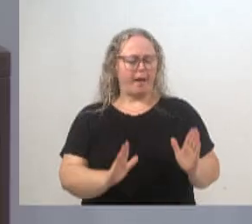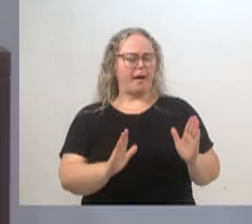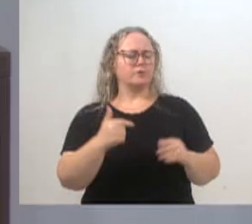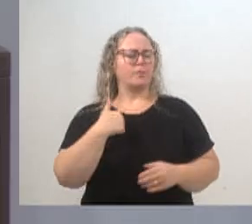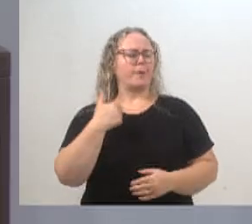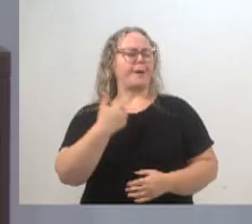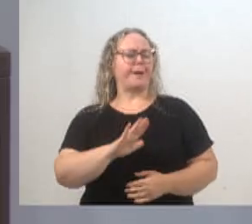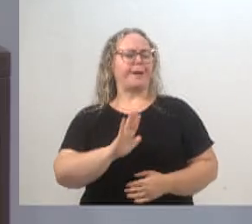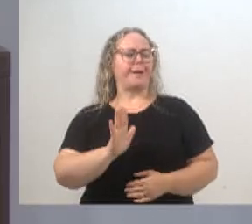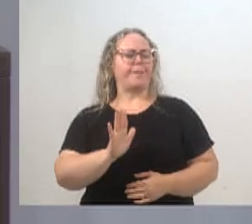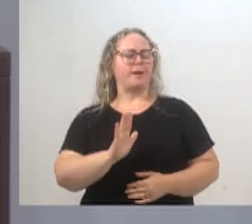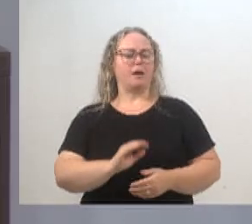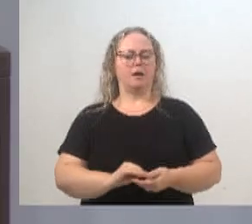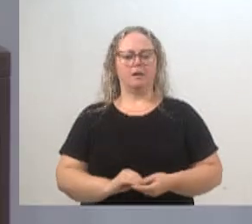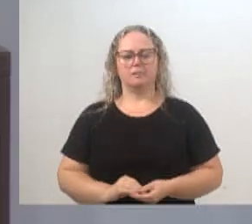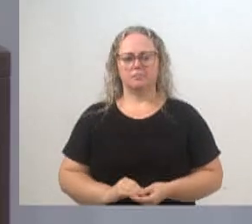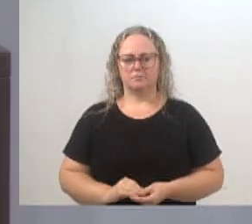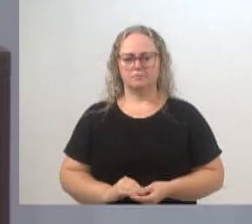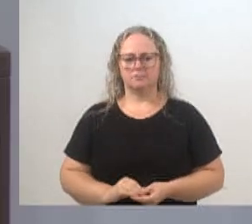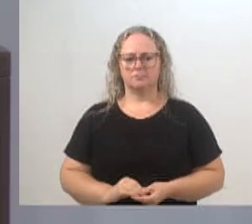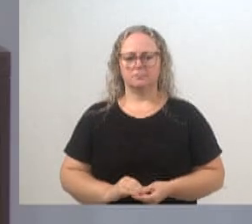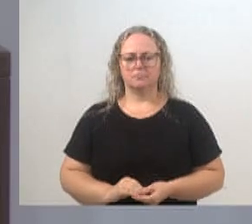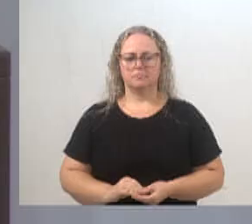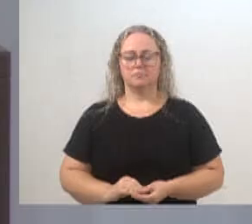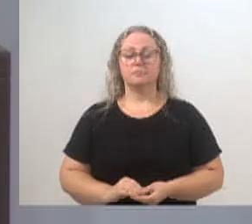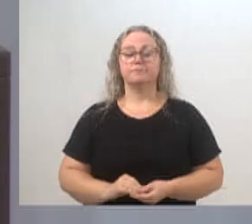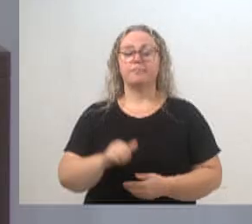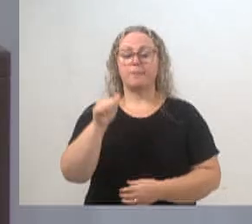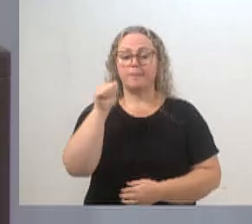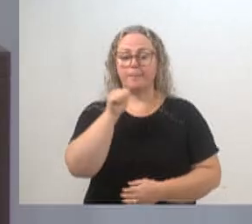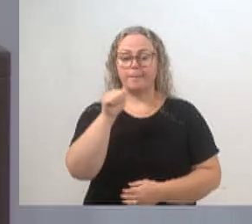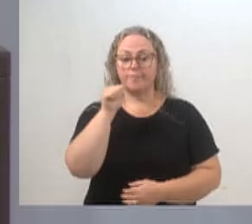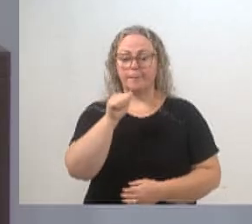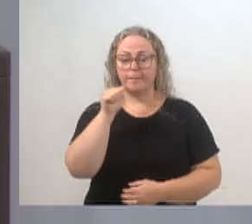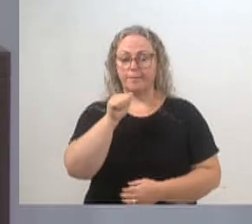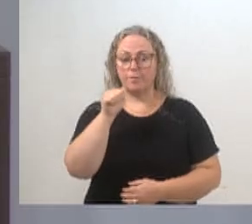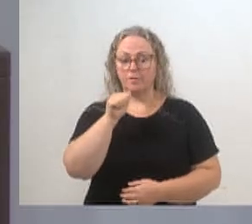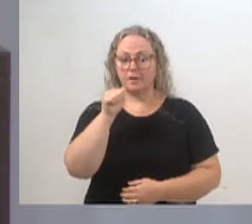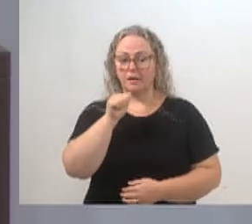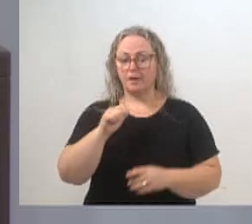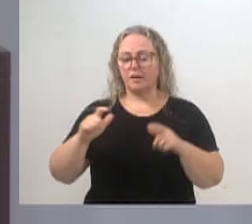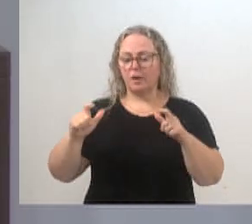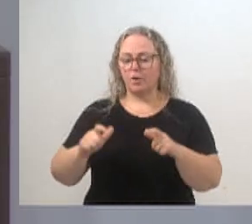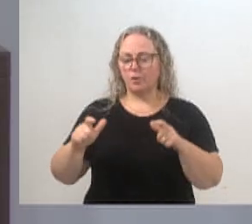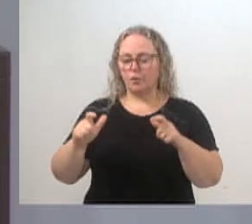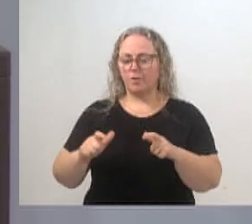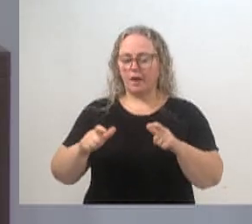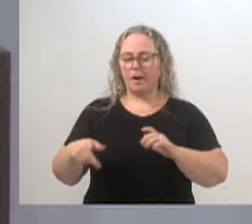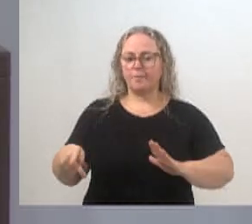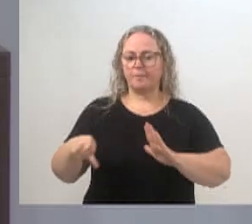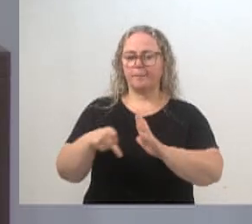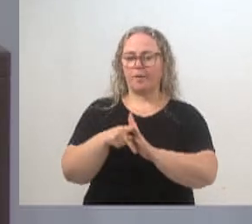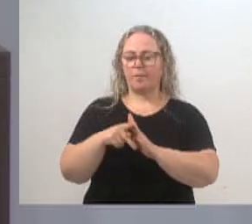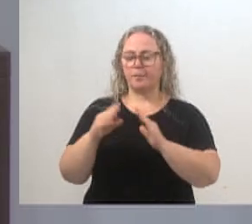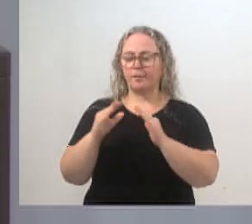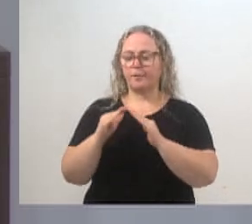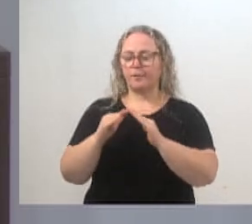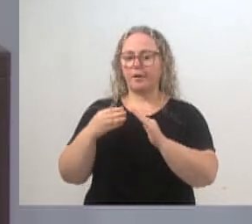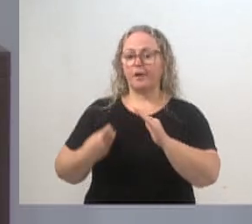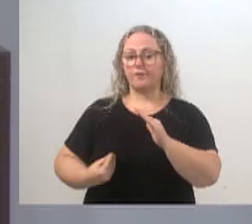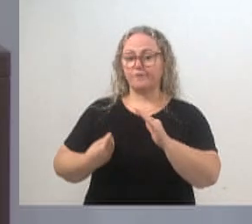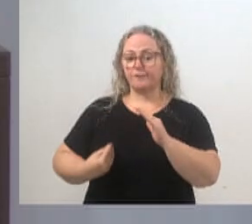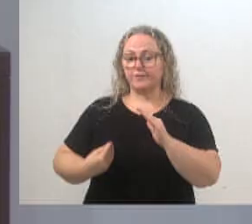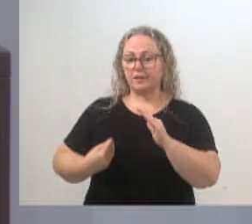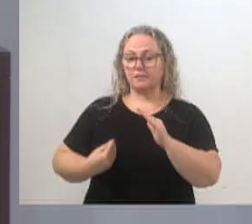que nascer e onde se dá a vida, e não onde tem a doença. A mulher tem que nascer numa maternidade.